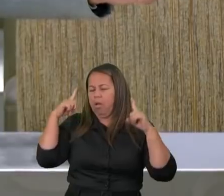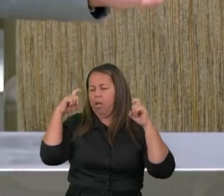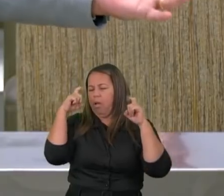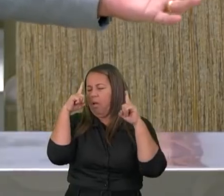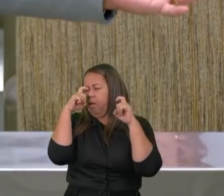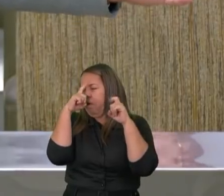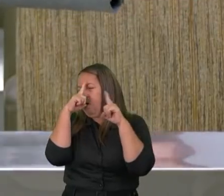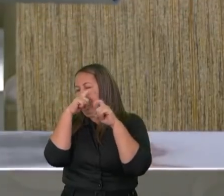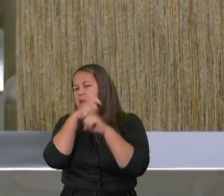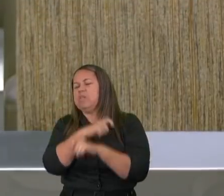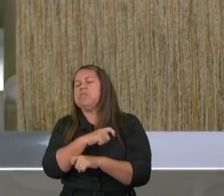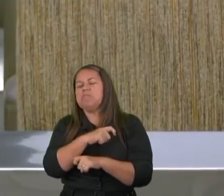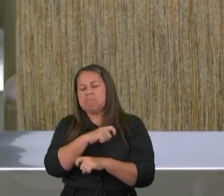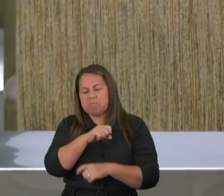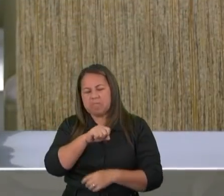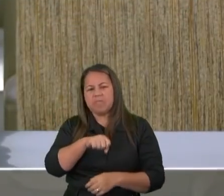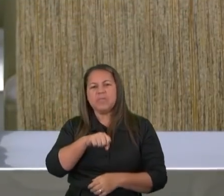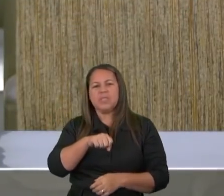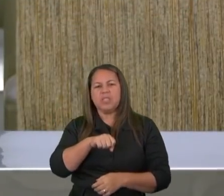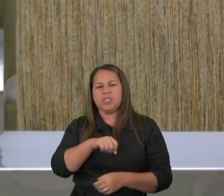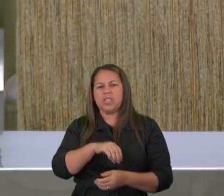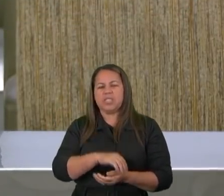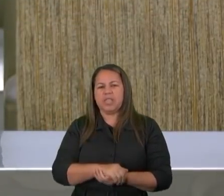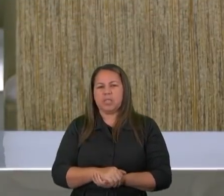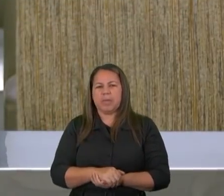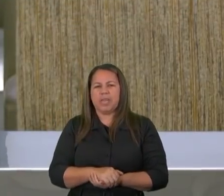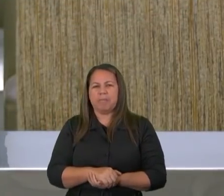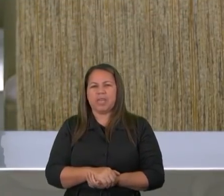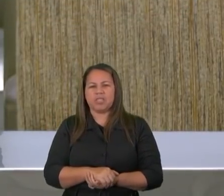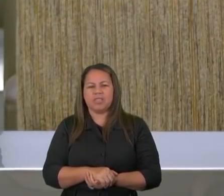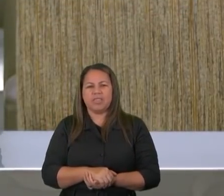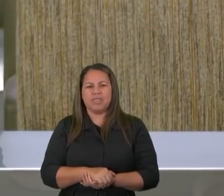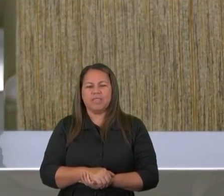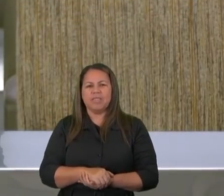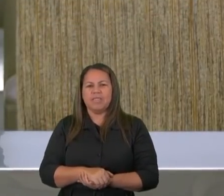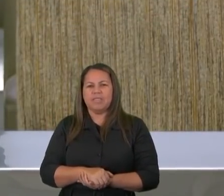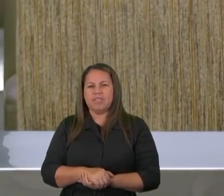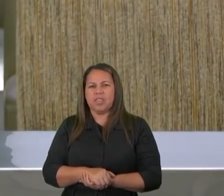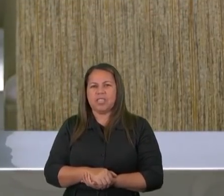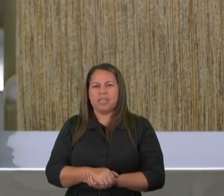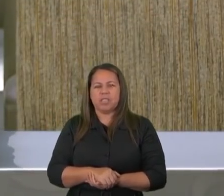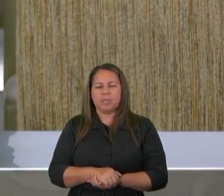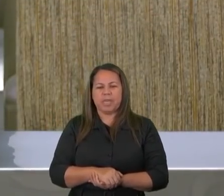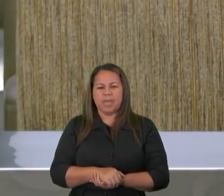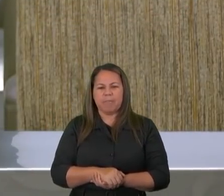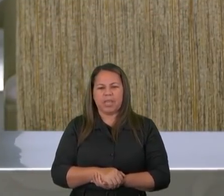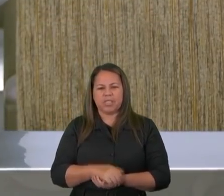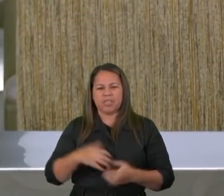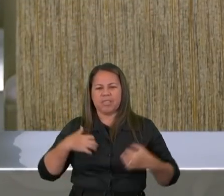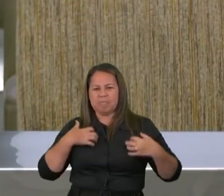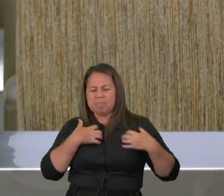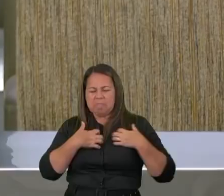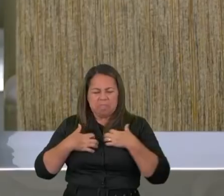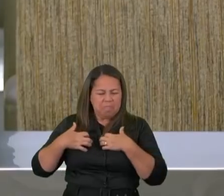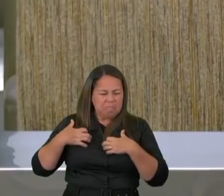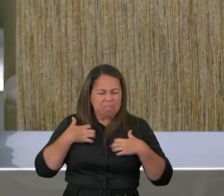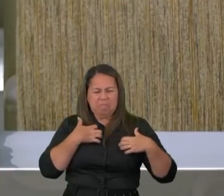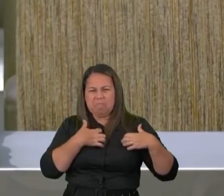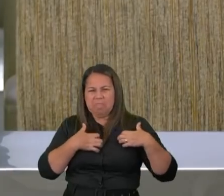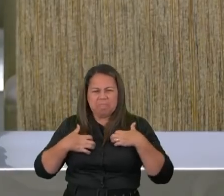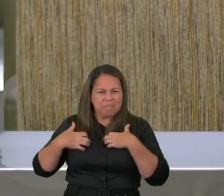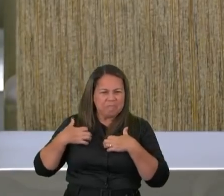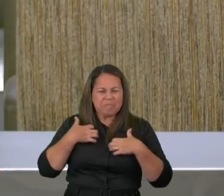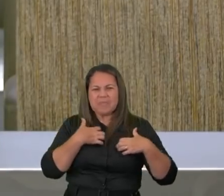As grandes águas vêm rugindo contra ti, mas o Senhor está te dizendo: eu